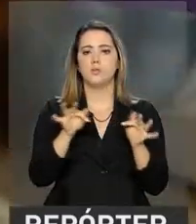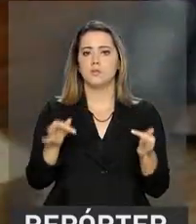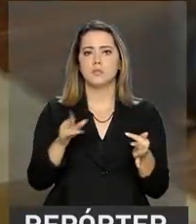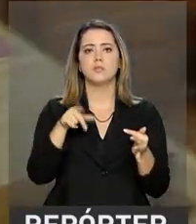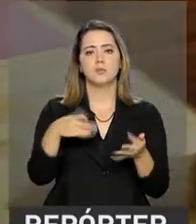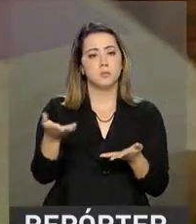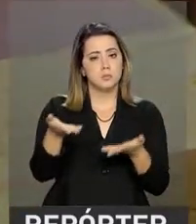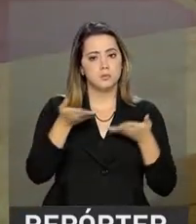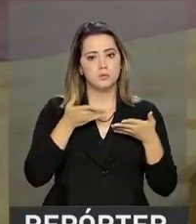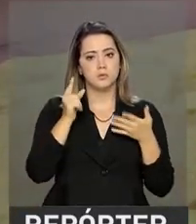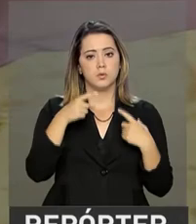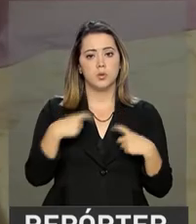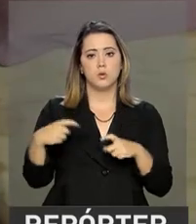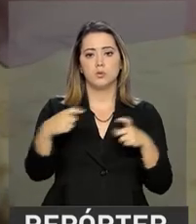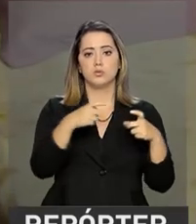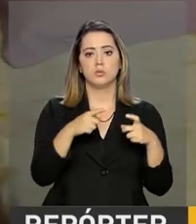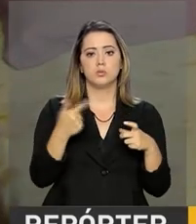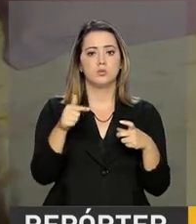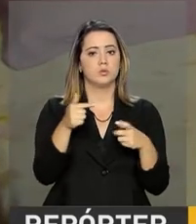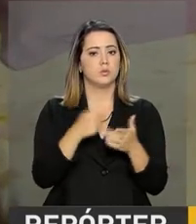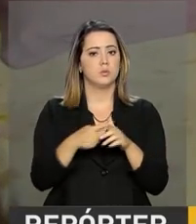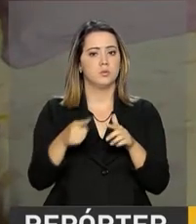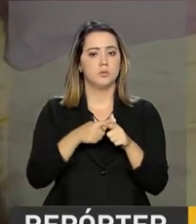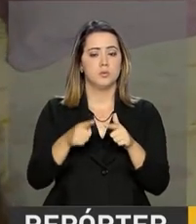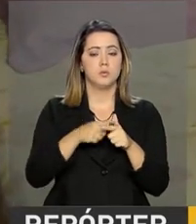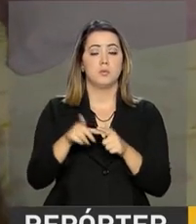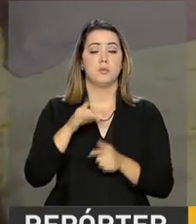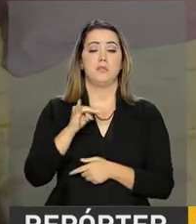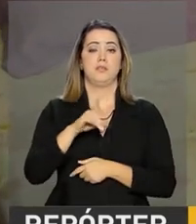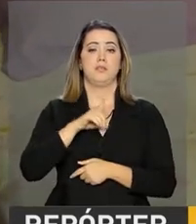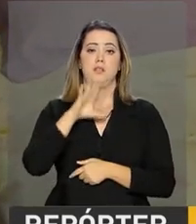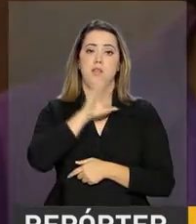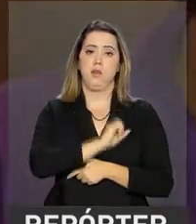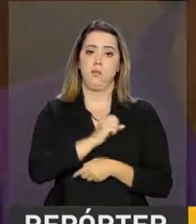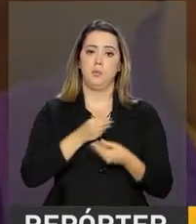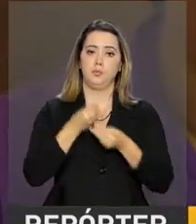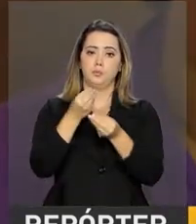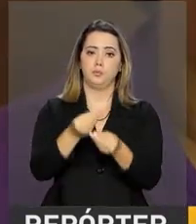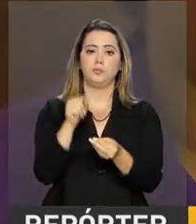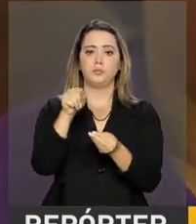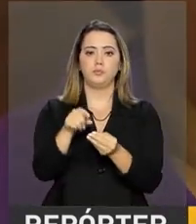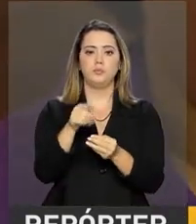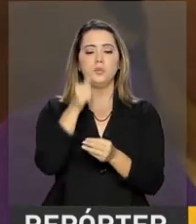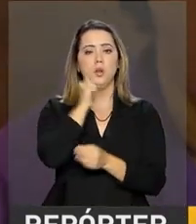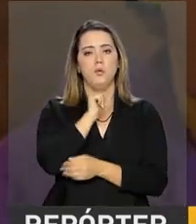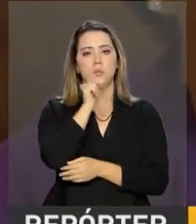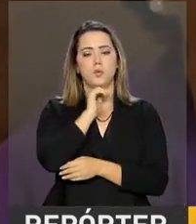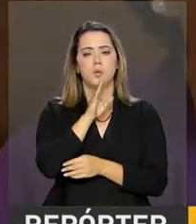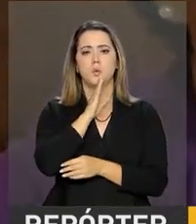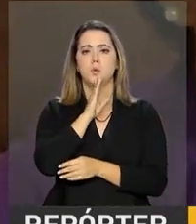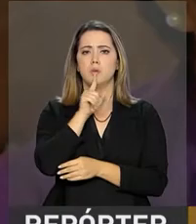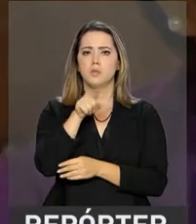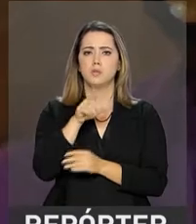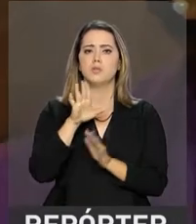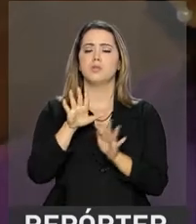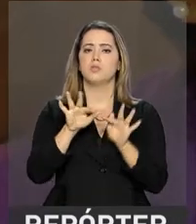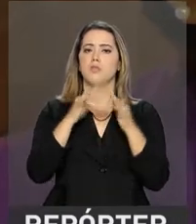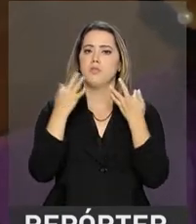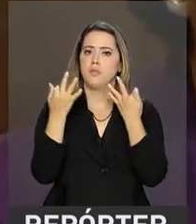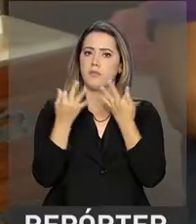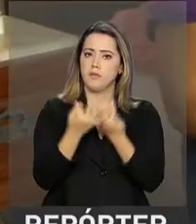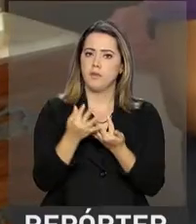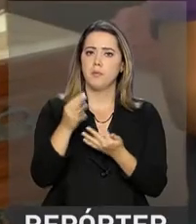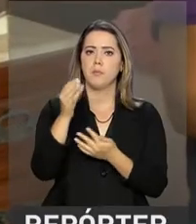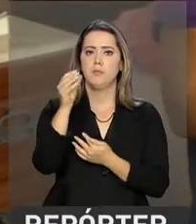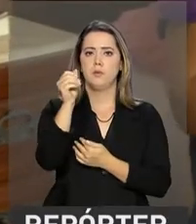acolhedor mostra que espaço não é problema quando se tem amor para dar. A dona de casa conta como conheceu o programa Família